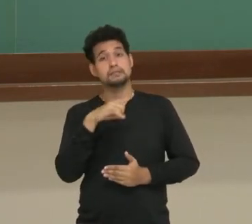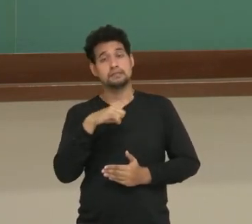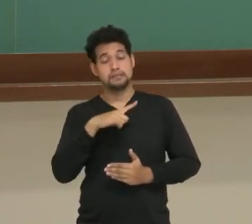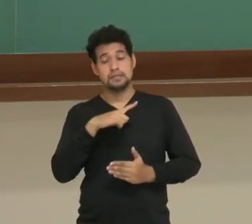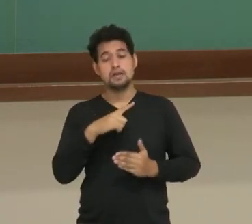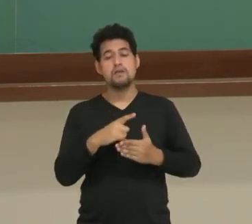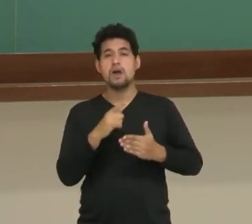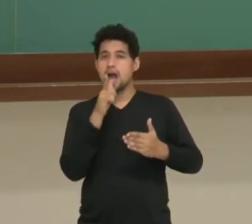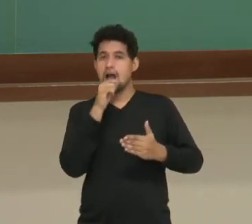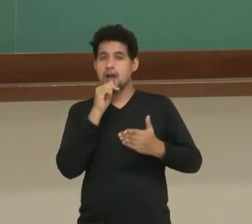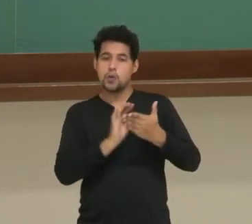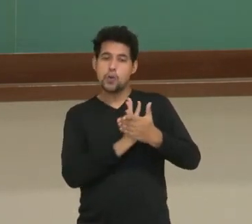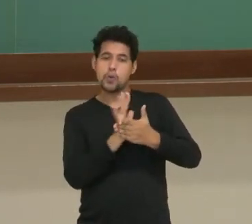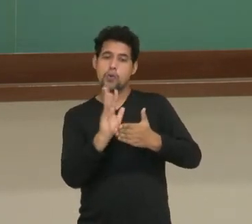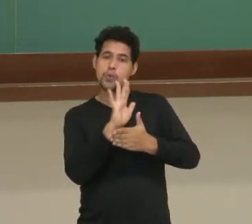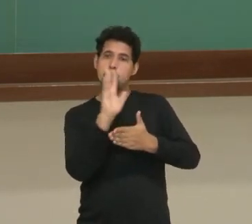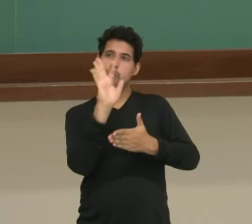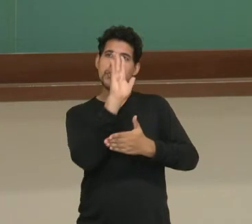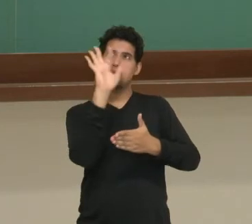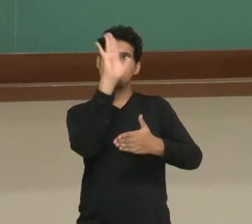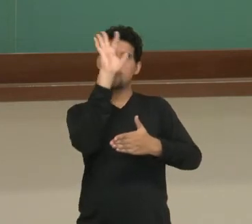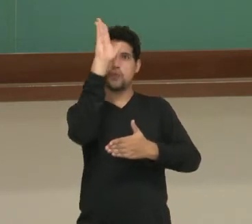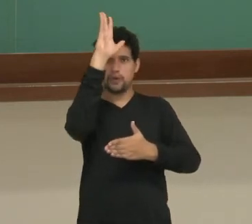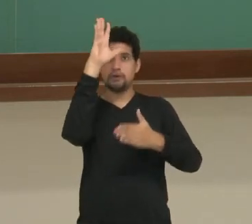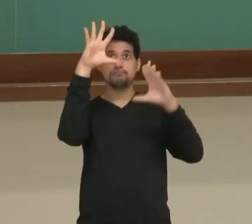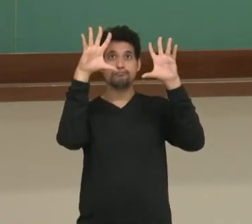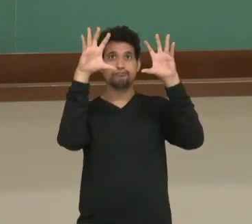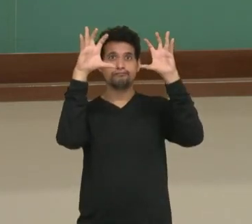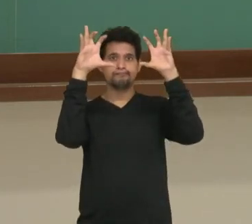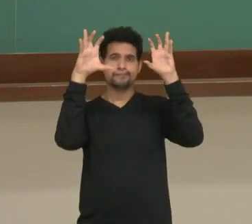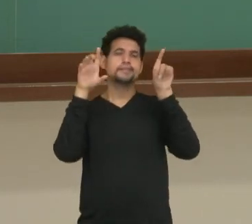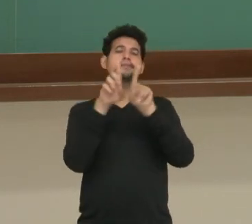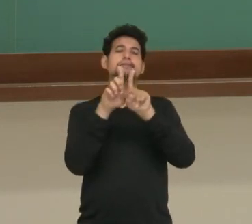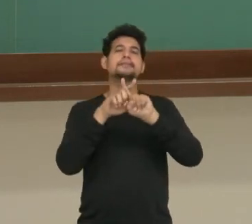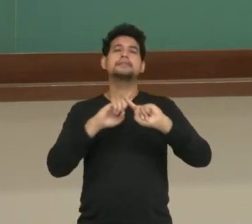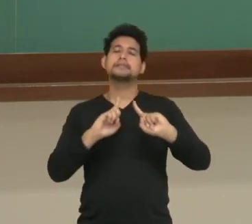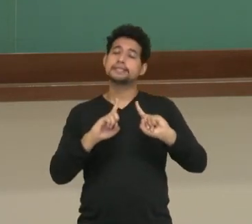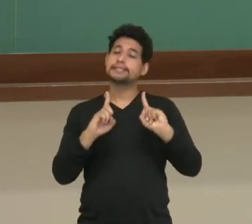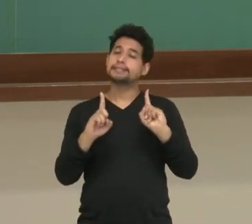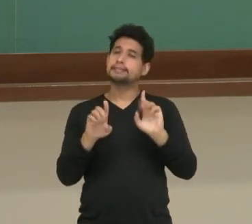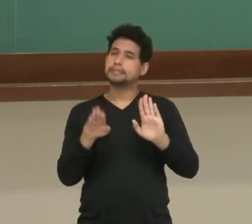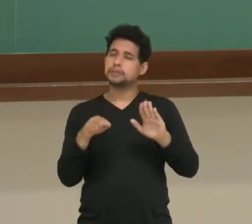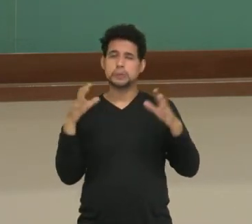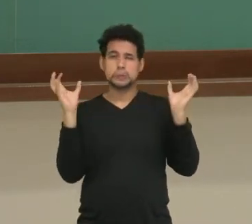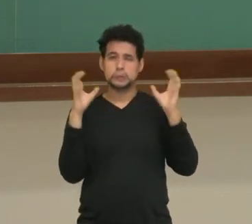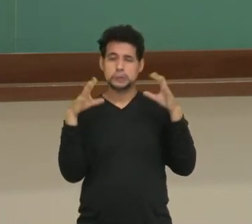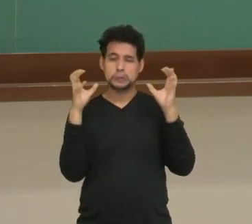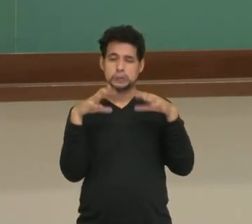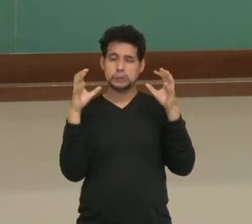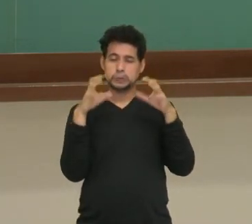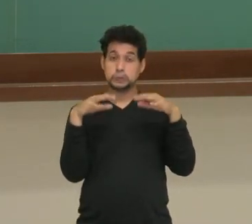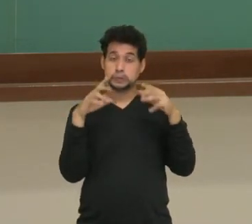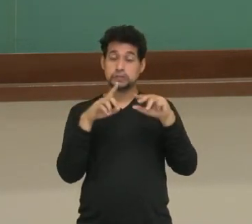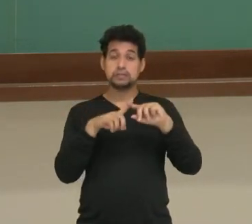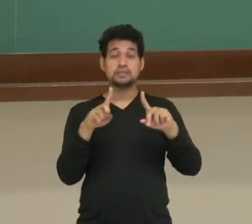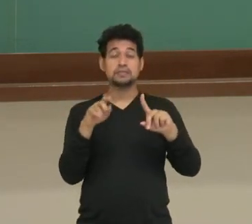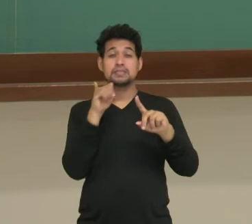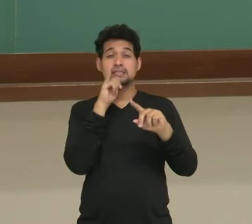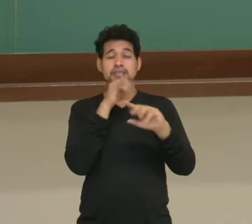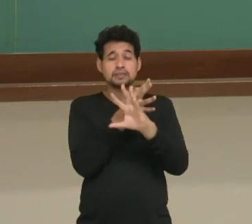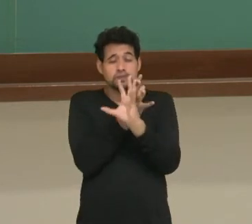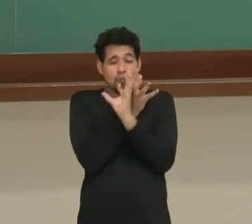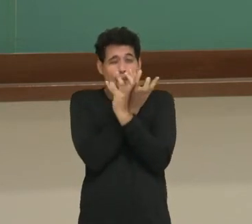de evaporação da água, condensação, formação de nuvens e precipitação que resulta nas chuvas. Em períodos de